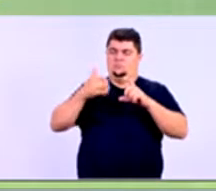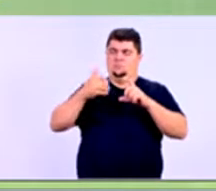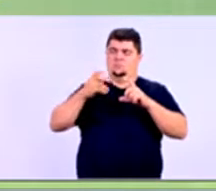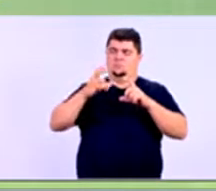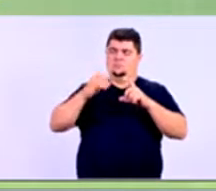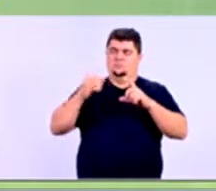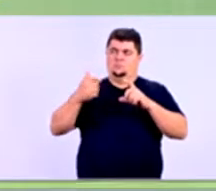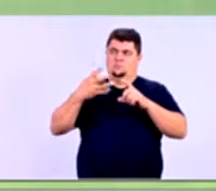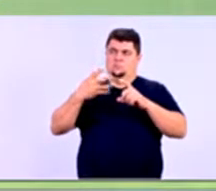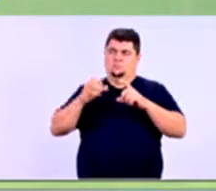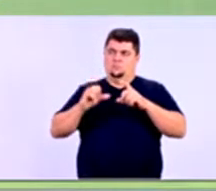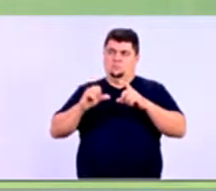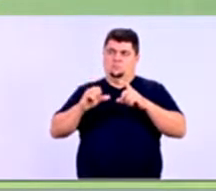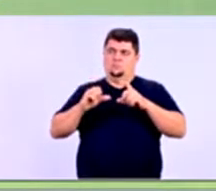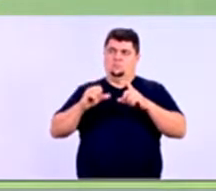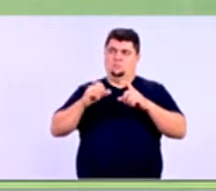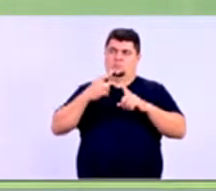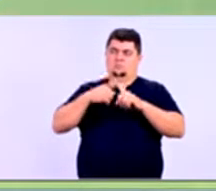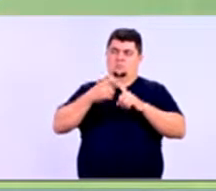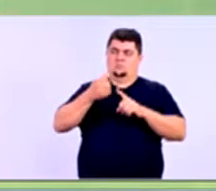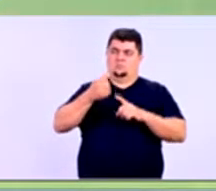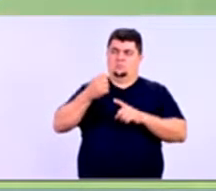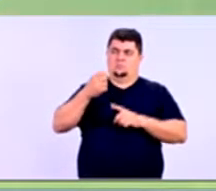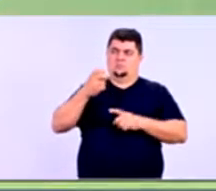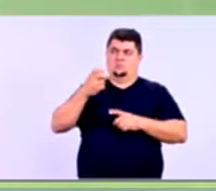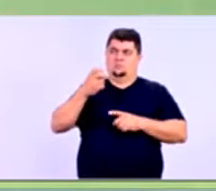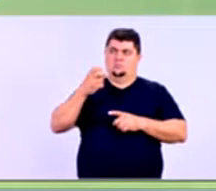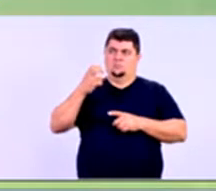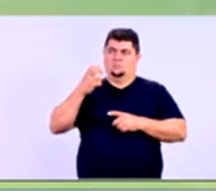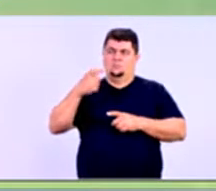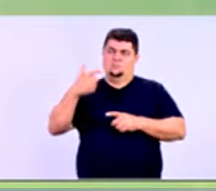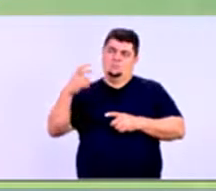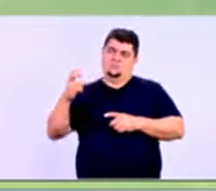1, 49, vezes 625,